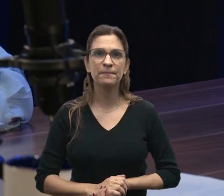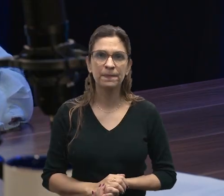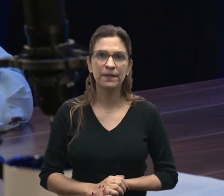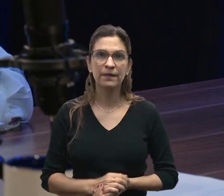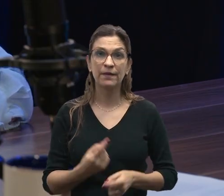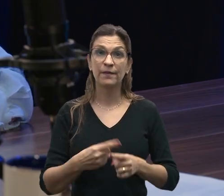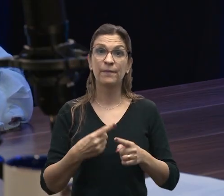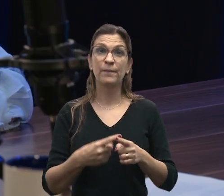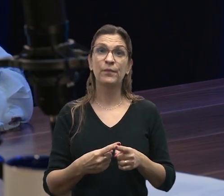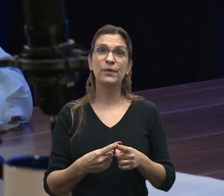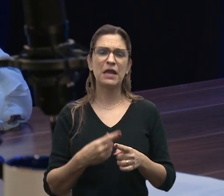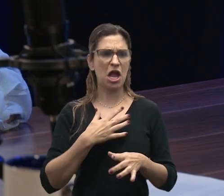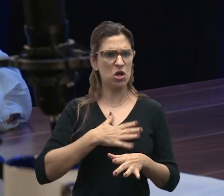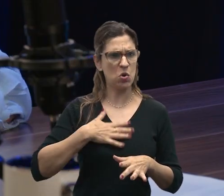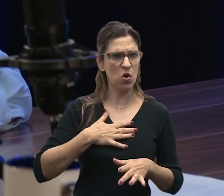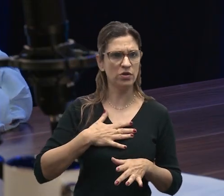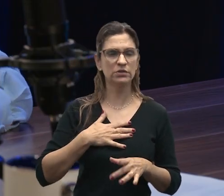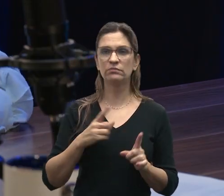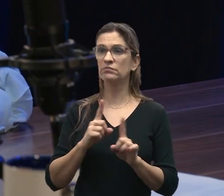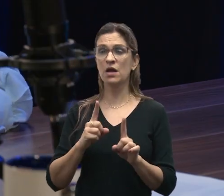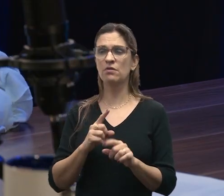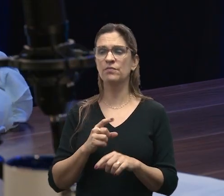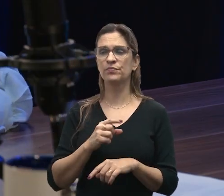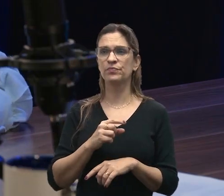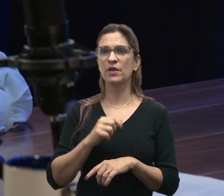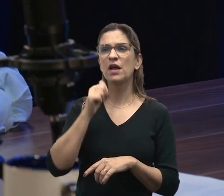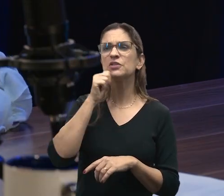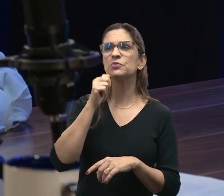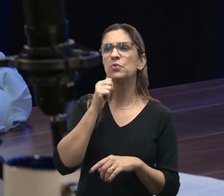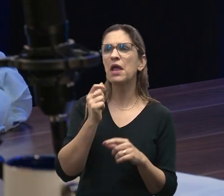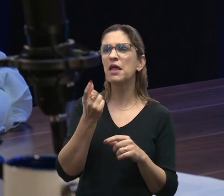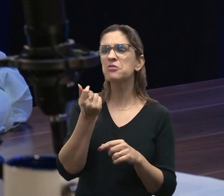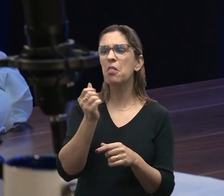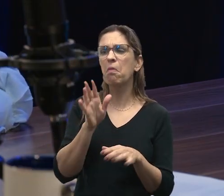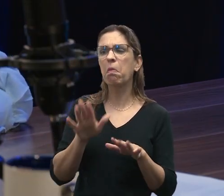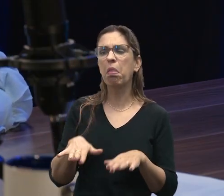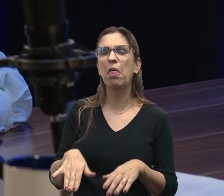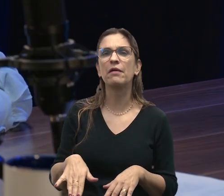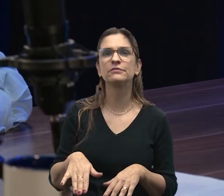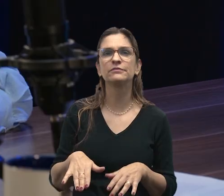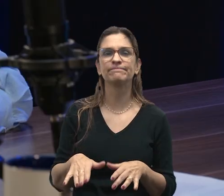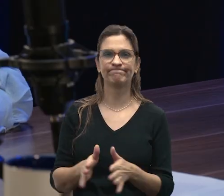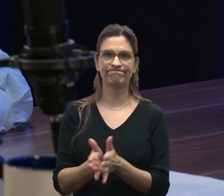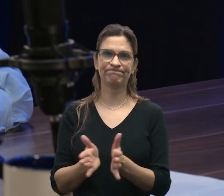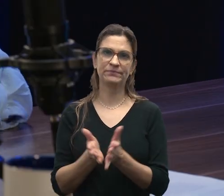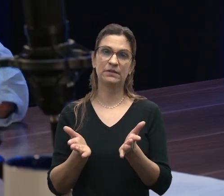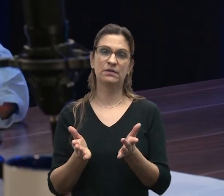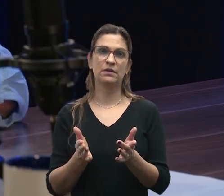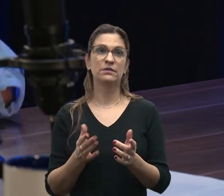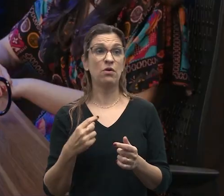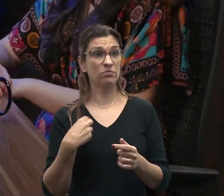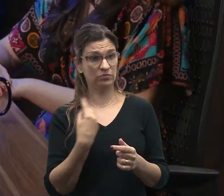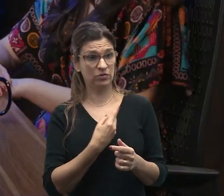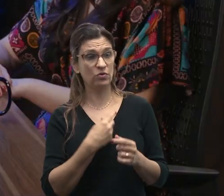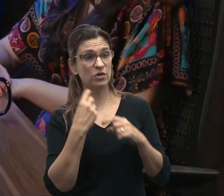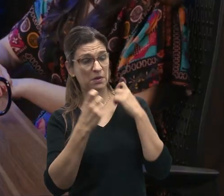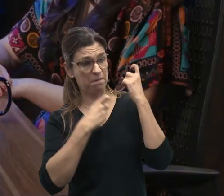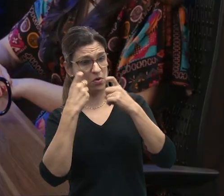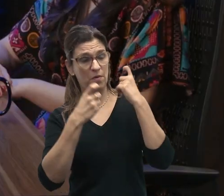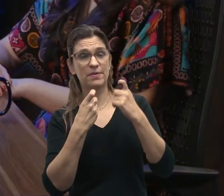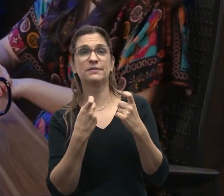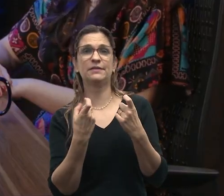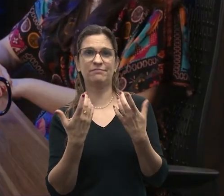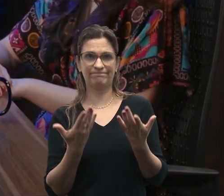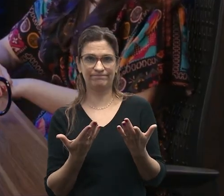menos dinheiro. E aí eu falei isso para ele, falei, ó, nossa preocupação é essa, né? Os homens conseguem se virar,